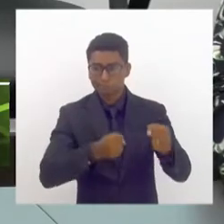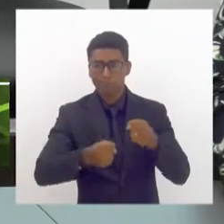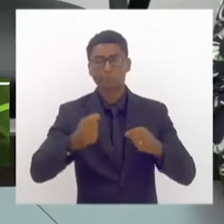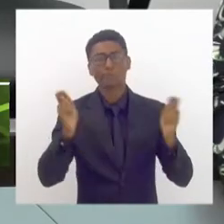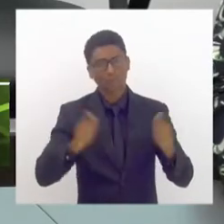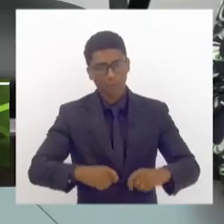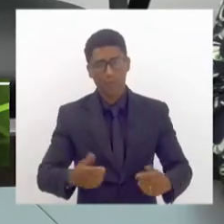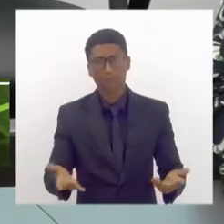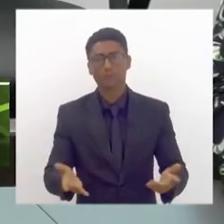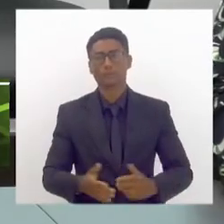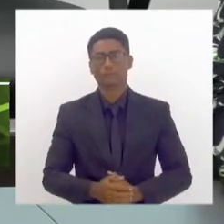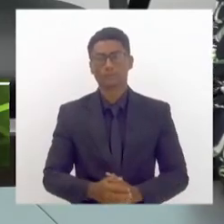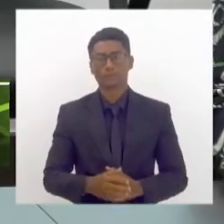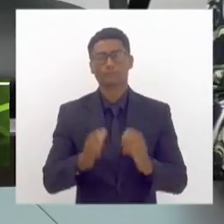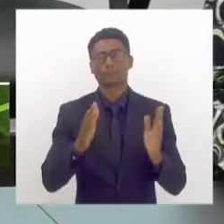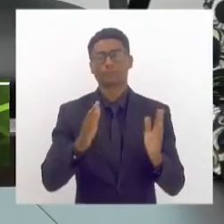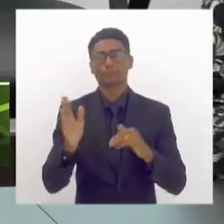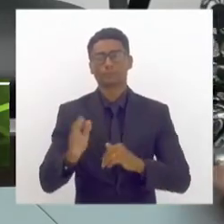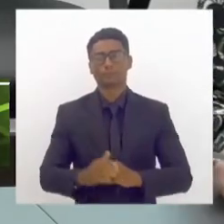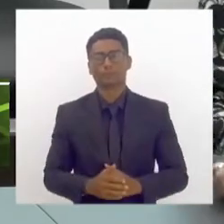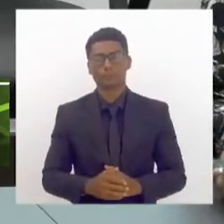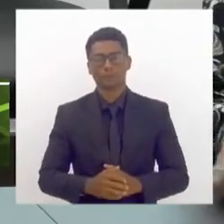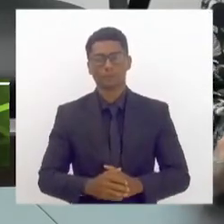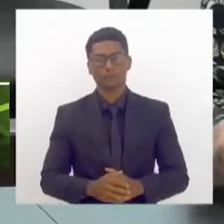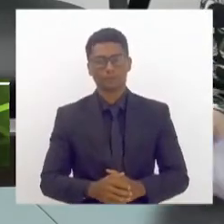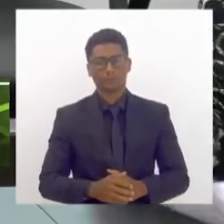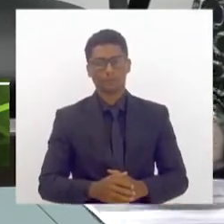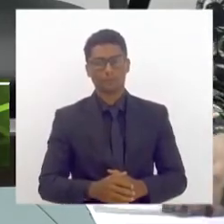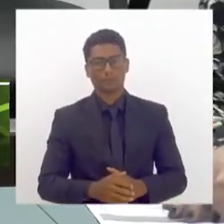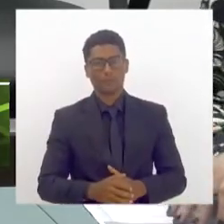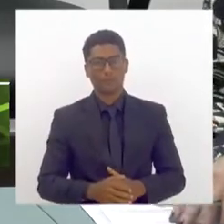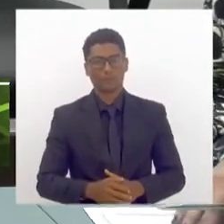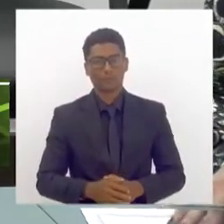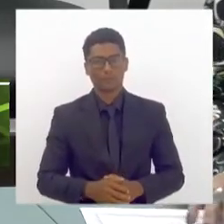atendimento. Né? Pode passar, por favor, por gentileza?